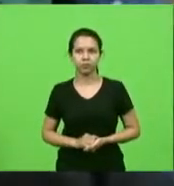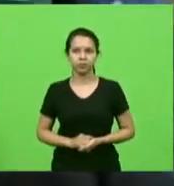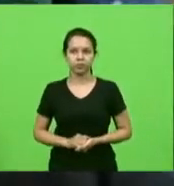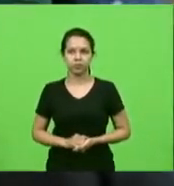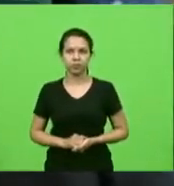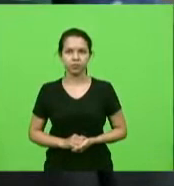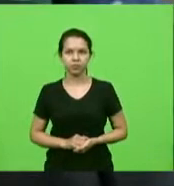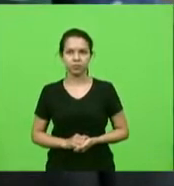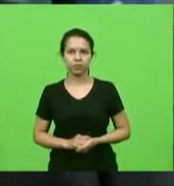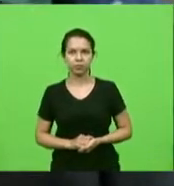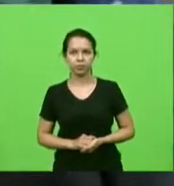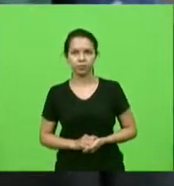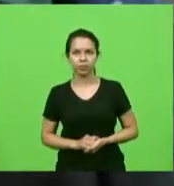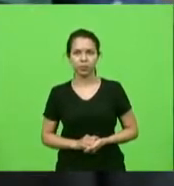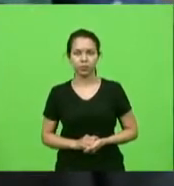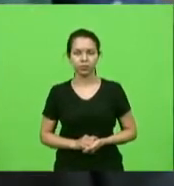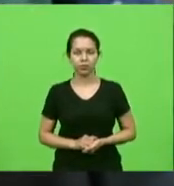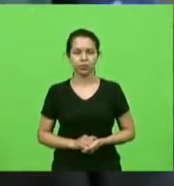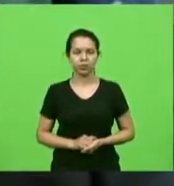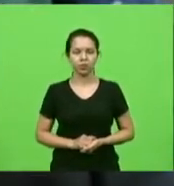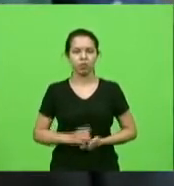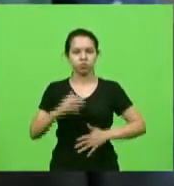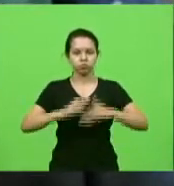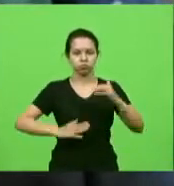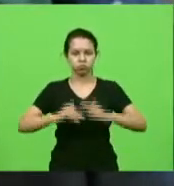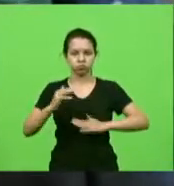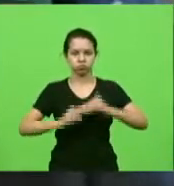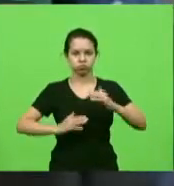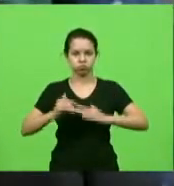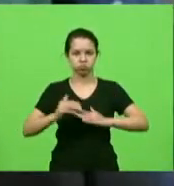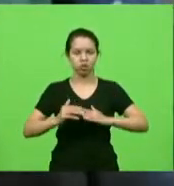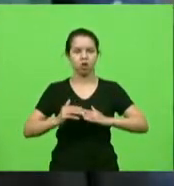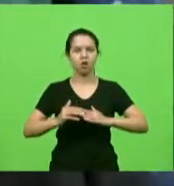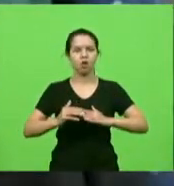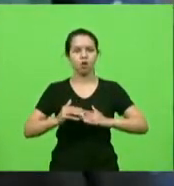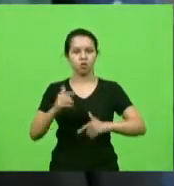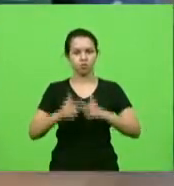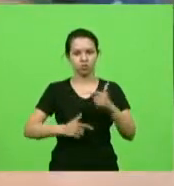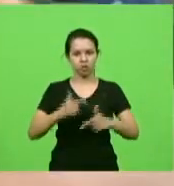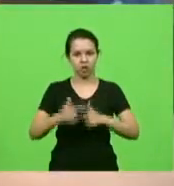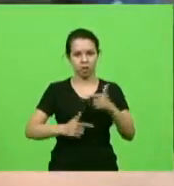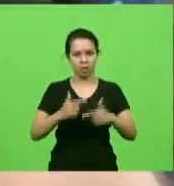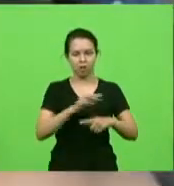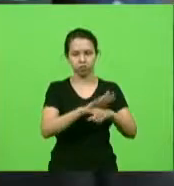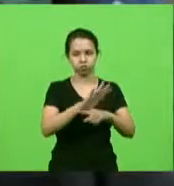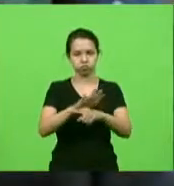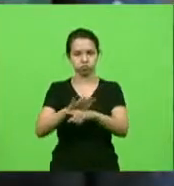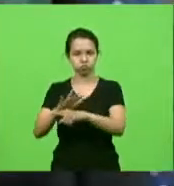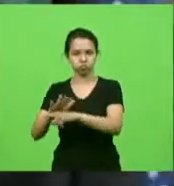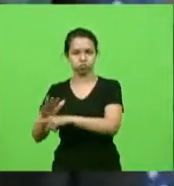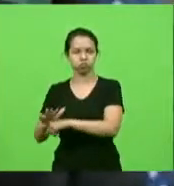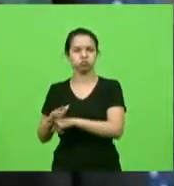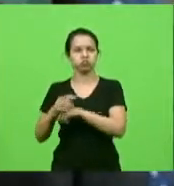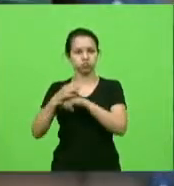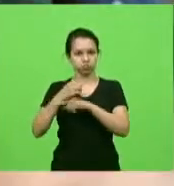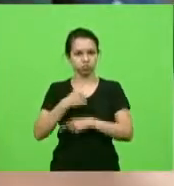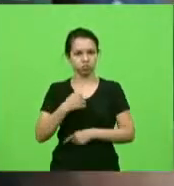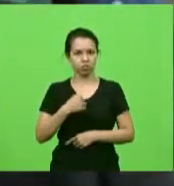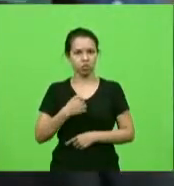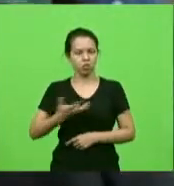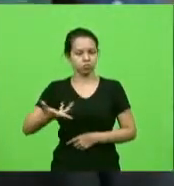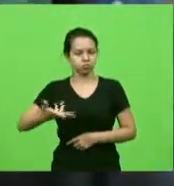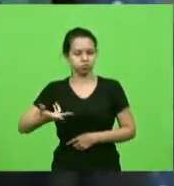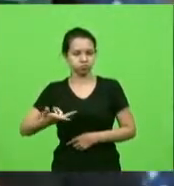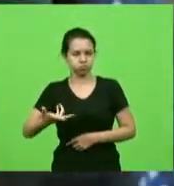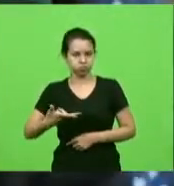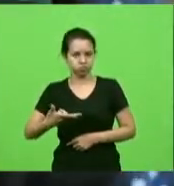a eficiência na entrega dos serviços será nossa bandeira. Queremos, de fato, ser ágeis nos